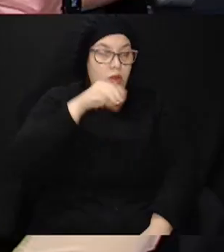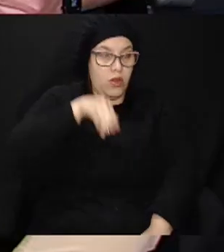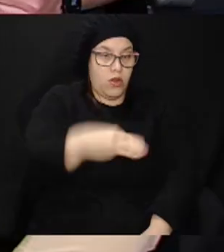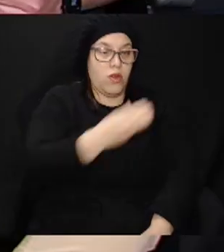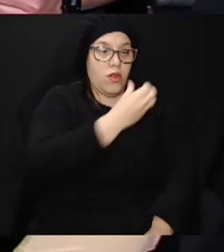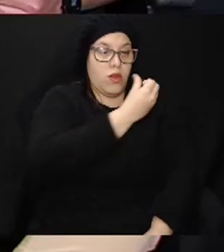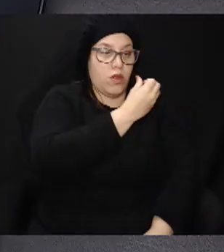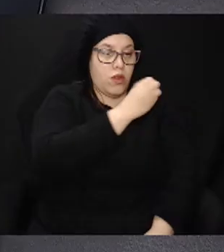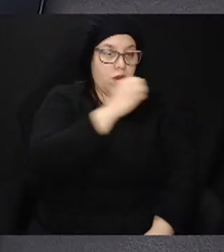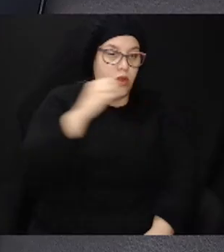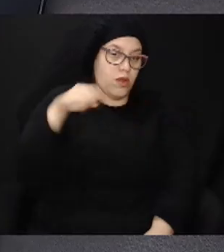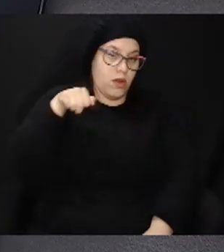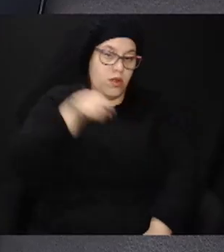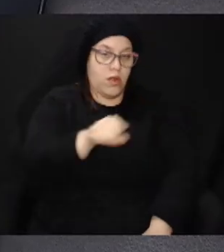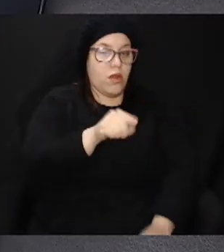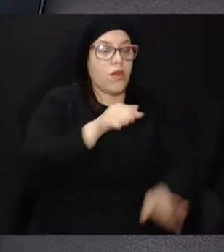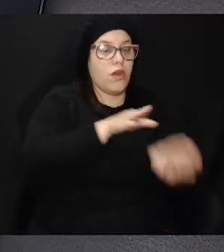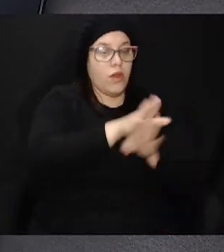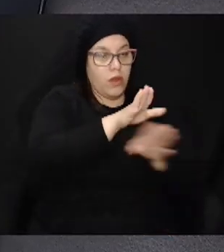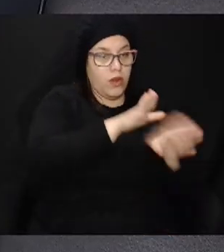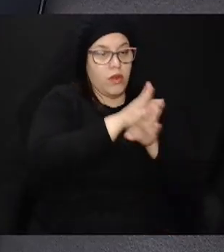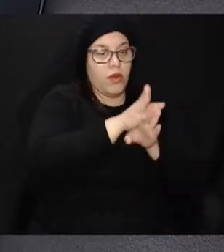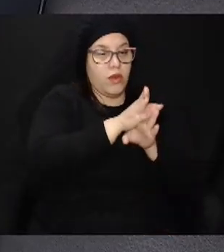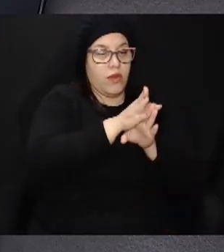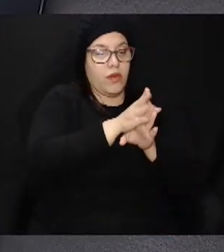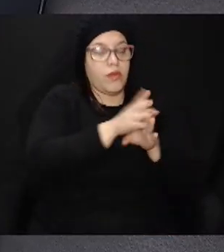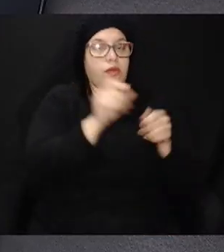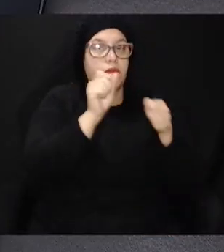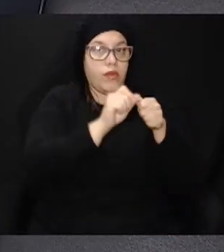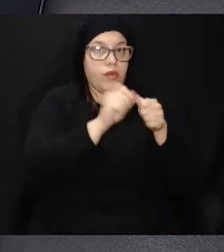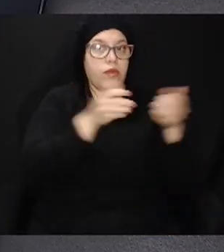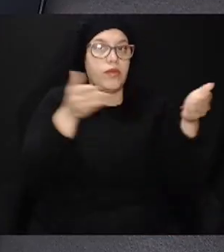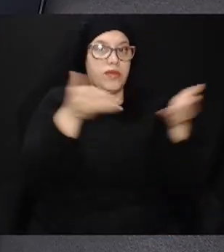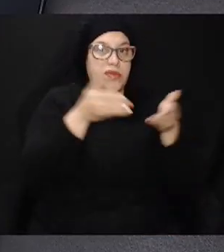1.600.000, que foi indicado, e foram feitos até agora